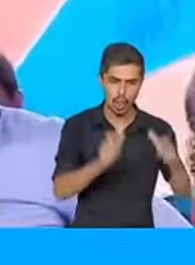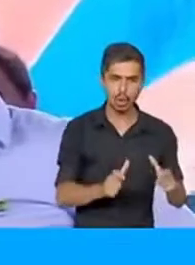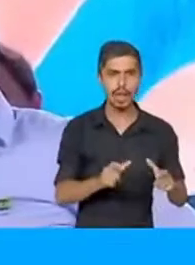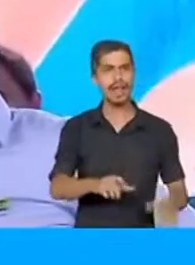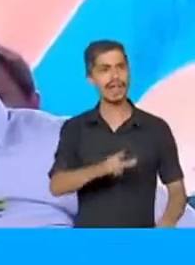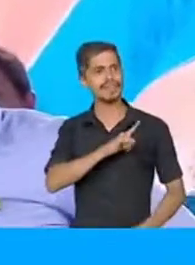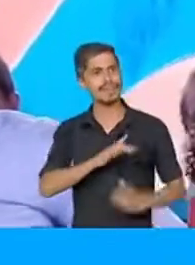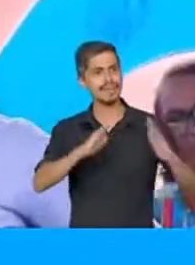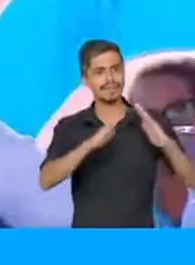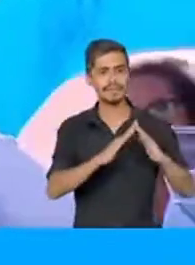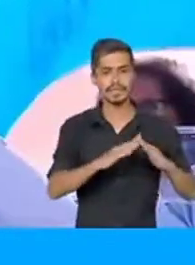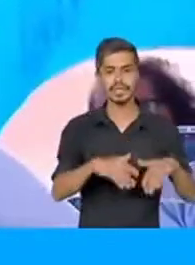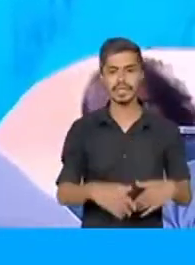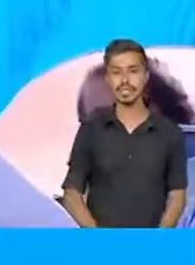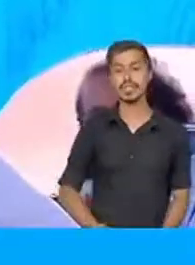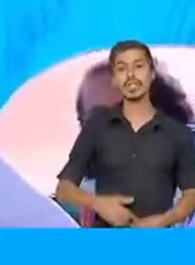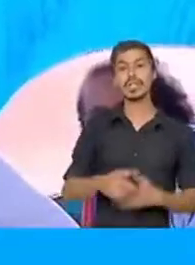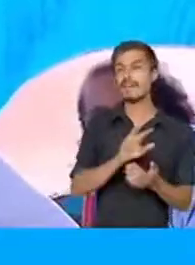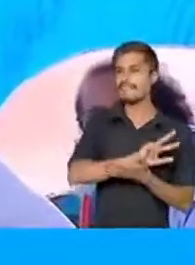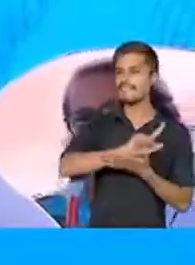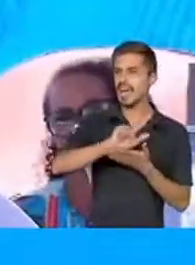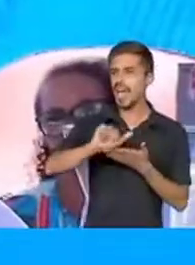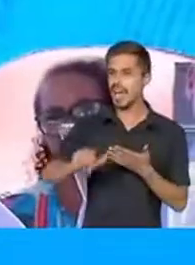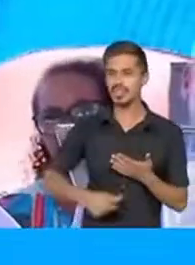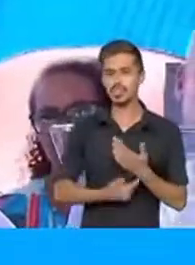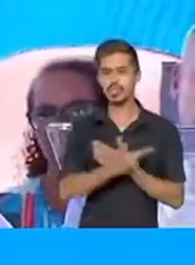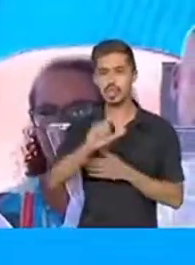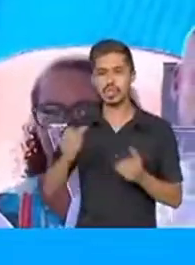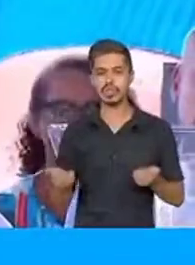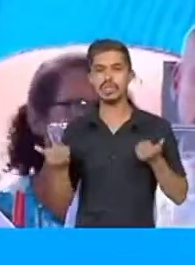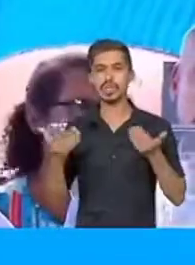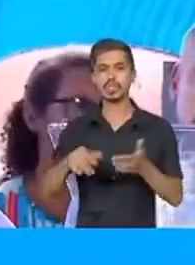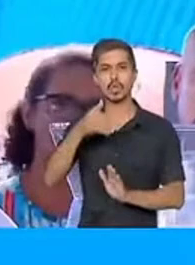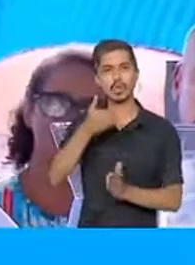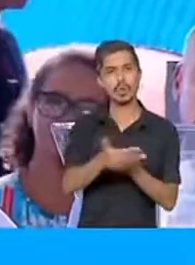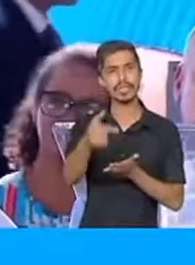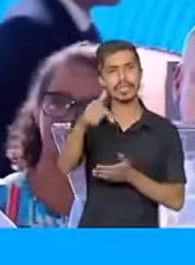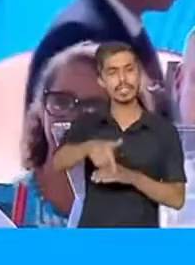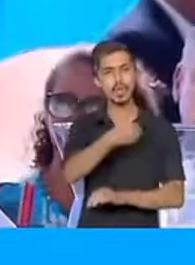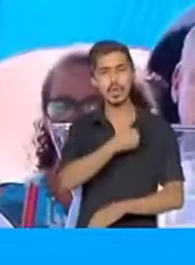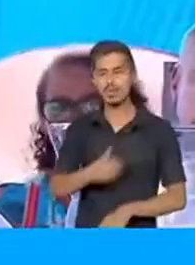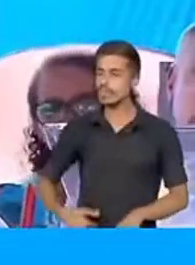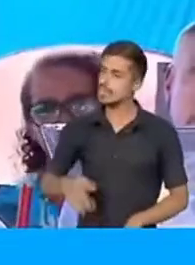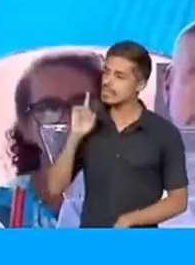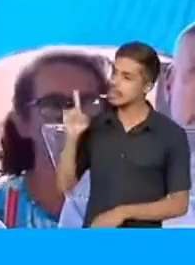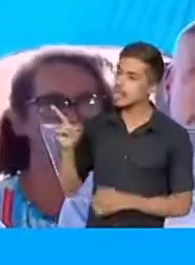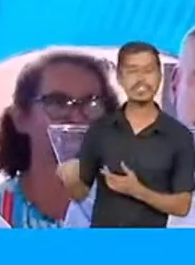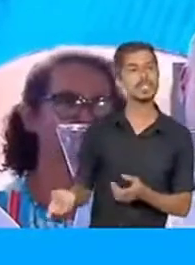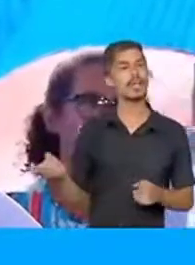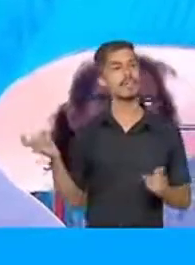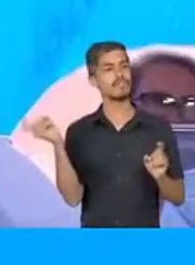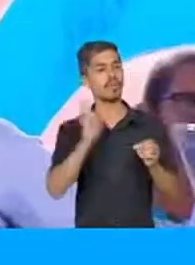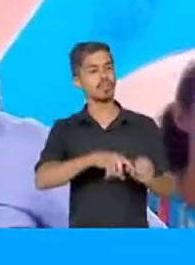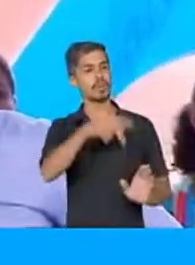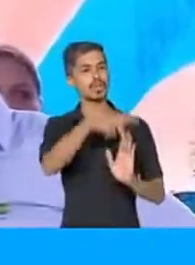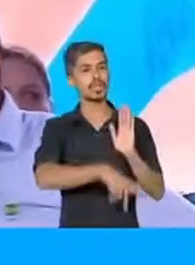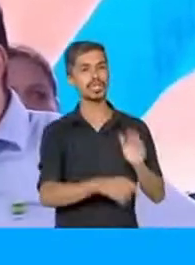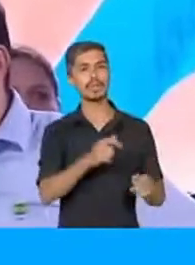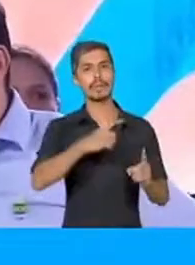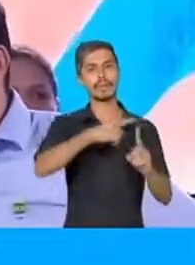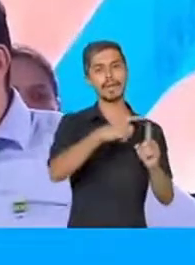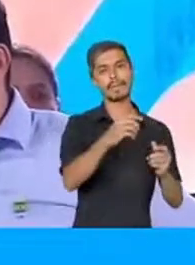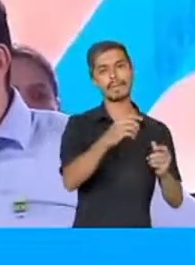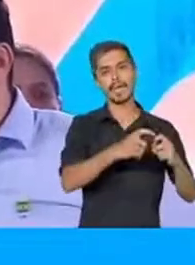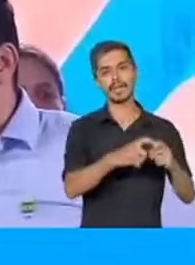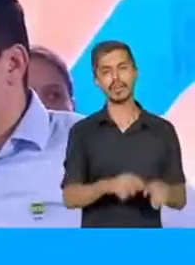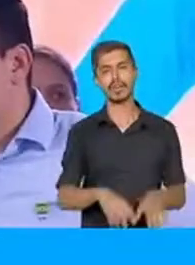na primeira tomada, outros tantos virão só no começo deste governo. O senhor retomou mais médicos, o farmácia popular